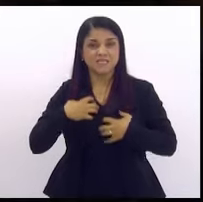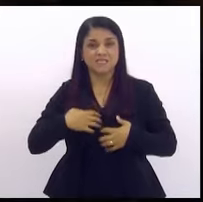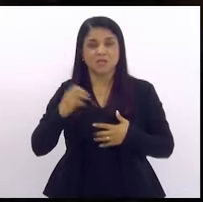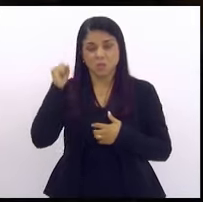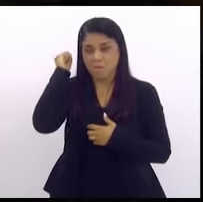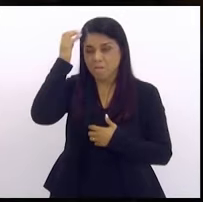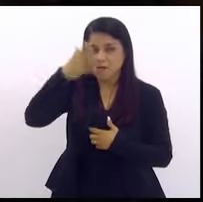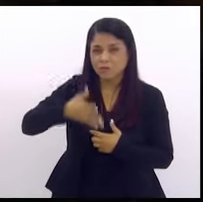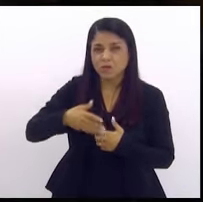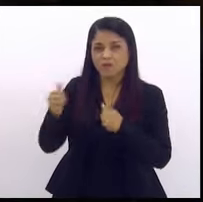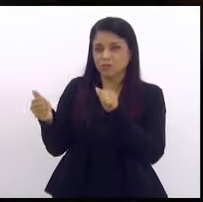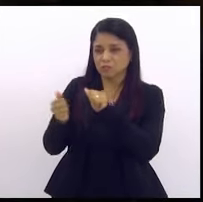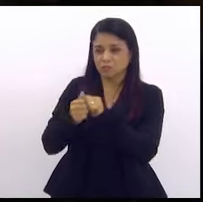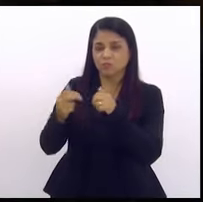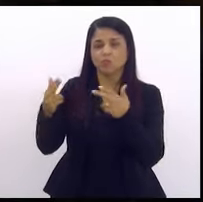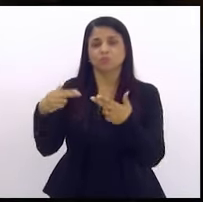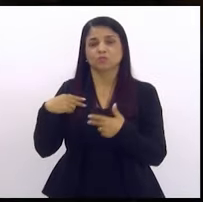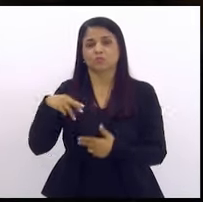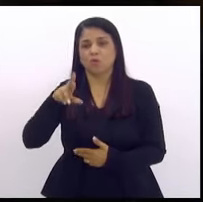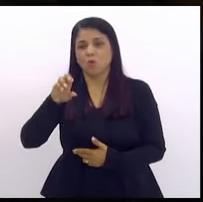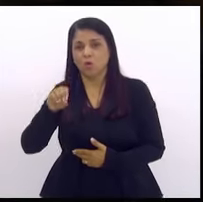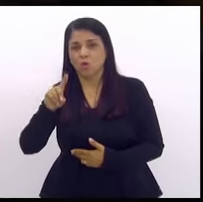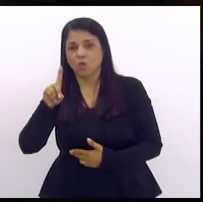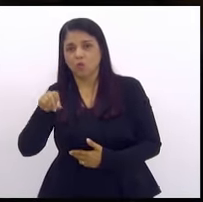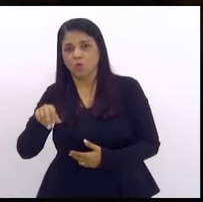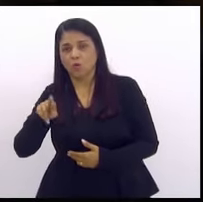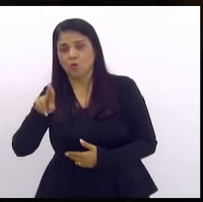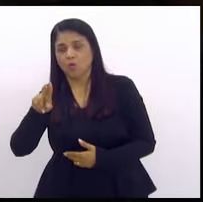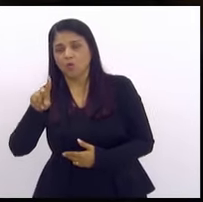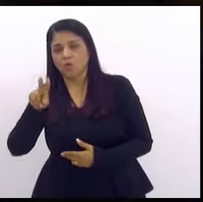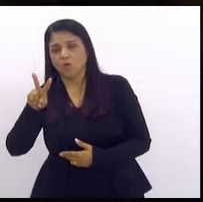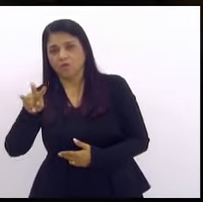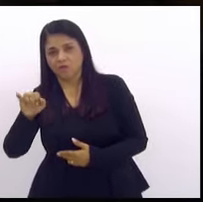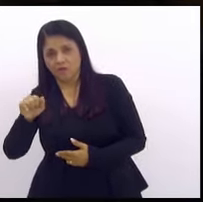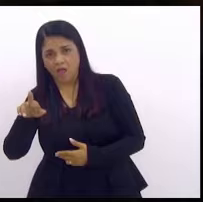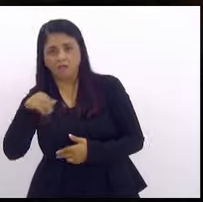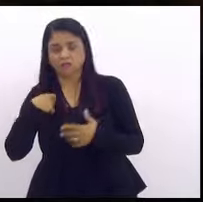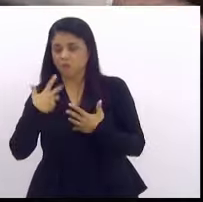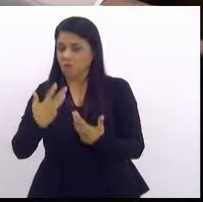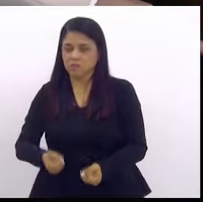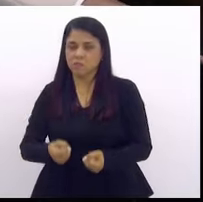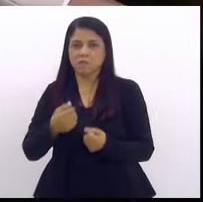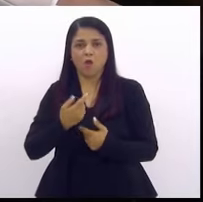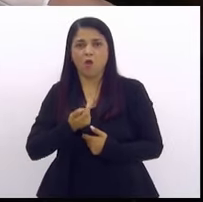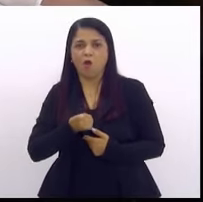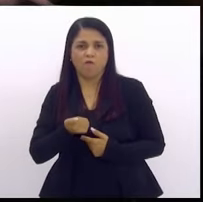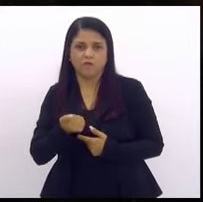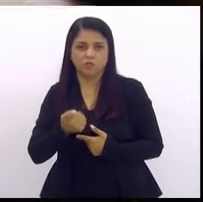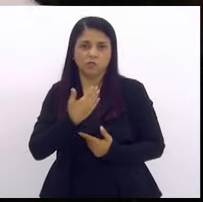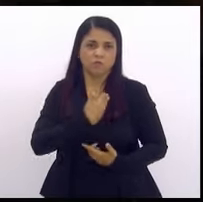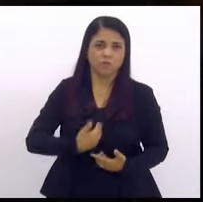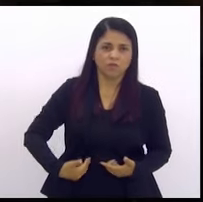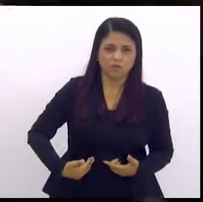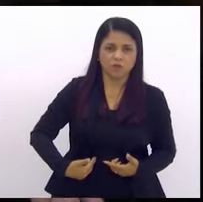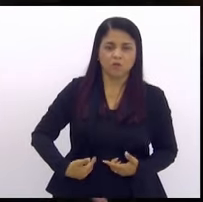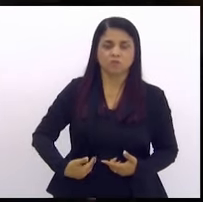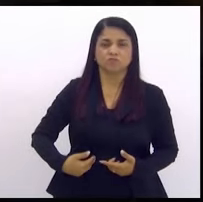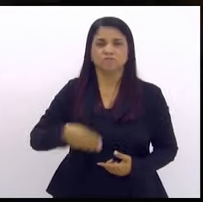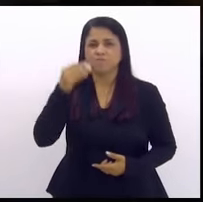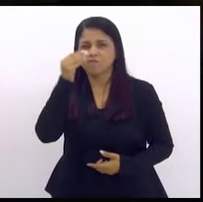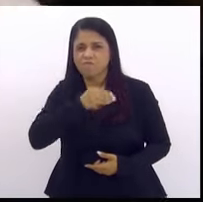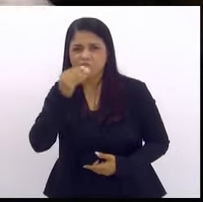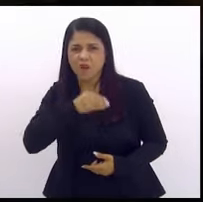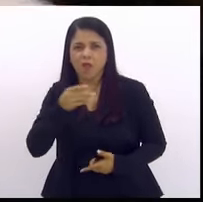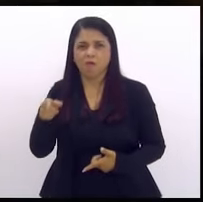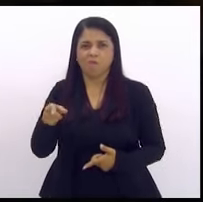lado dos rodoviários e vou passar quantas vezes for necessário e não vou aceitar a covardia, seja do governo, que é fraco e titubeante